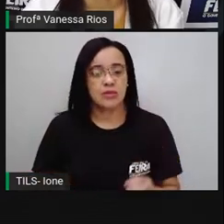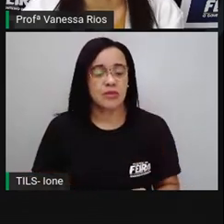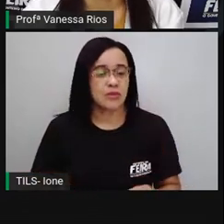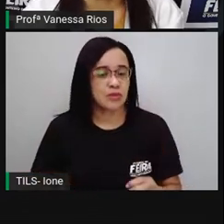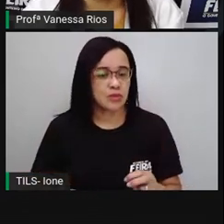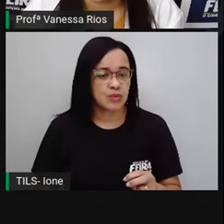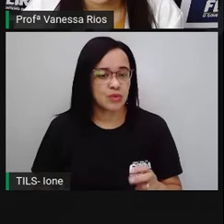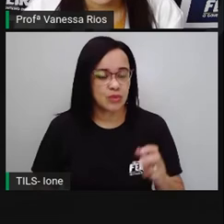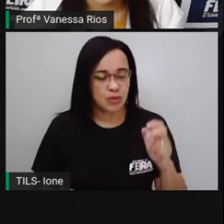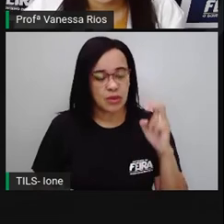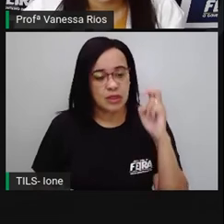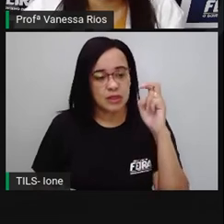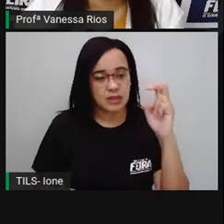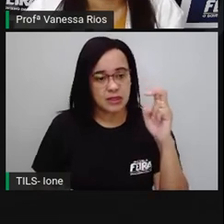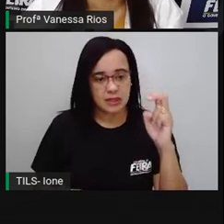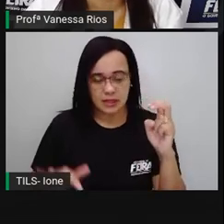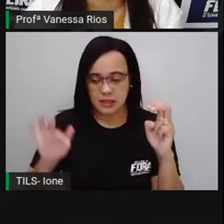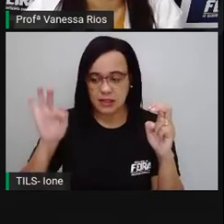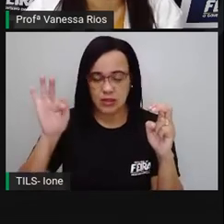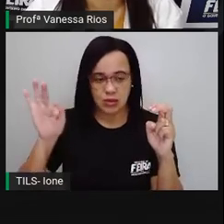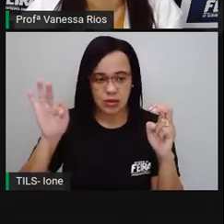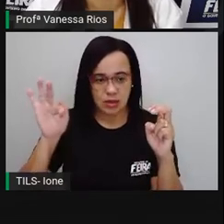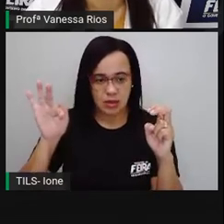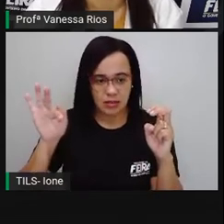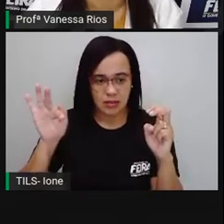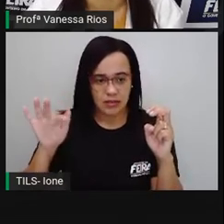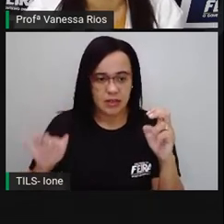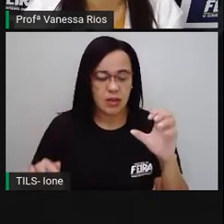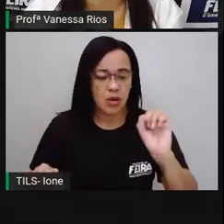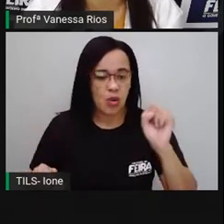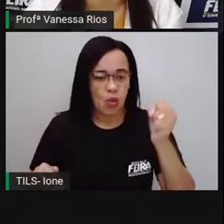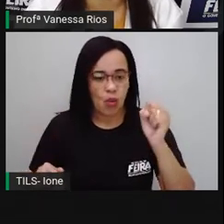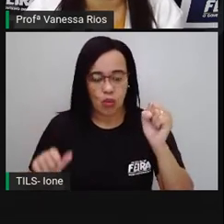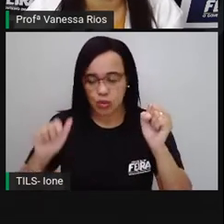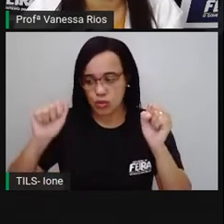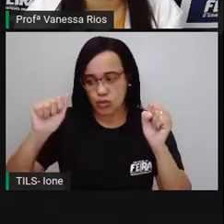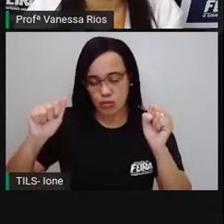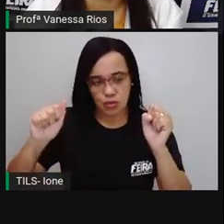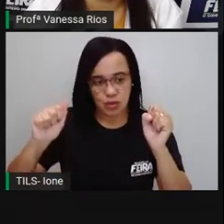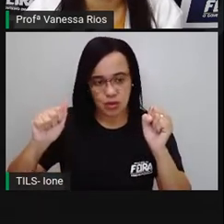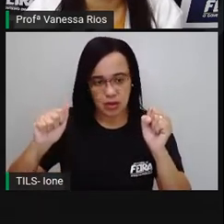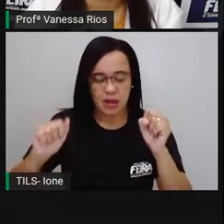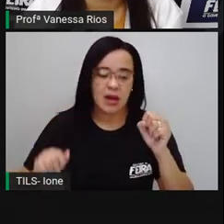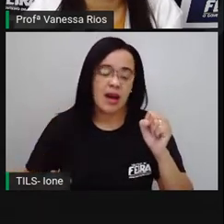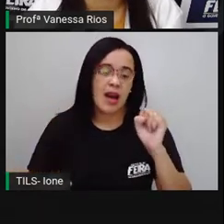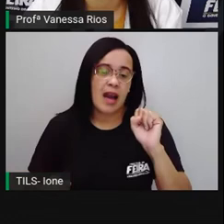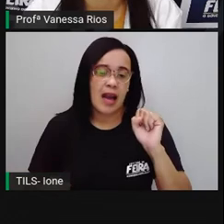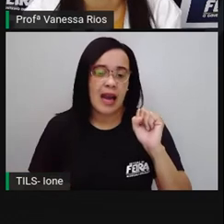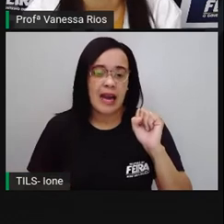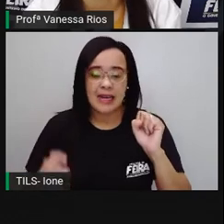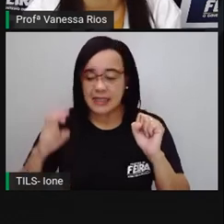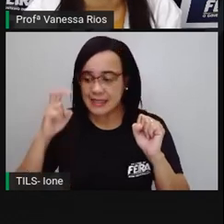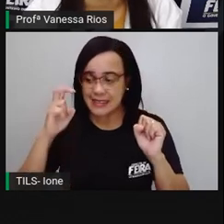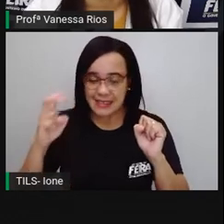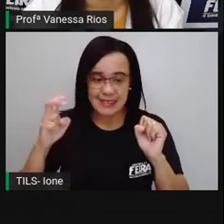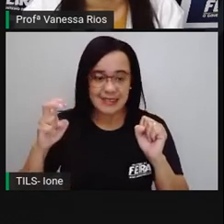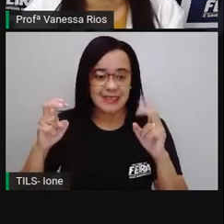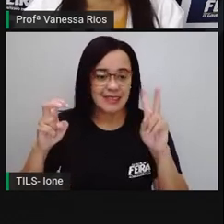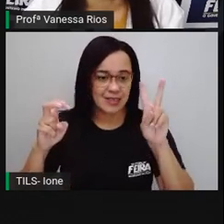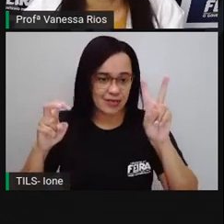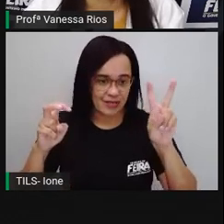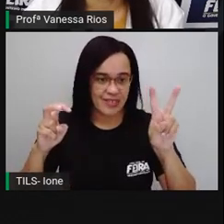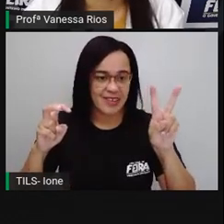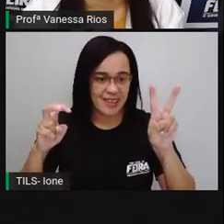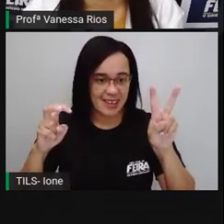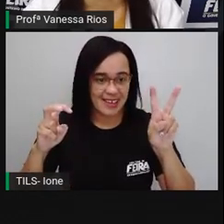5 vértices. E aí a gente vai agora para o cálculo. Lembra lá da fórmula da relação de Euler?